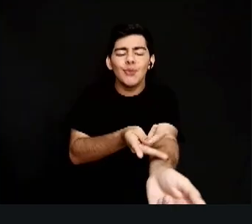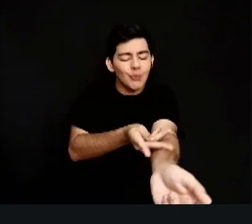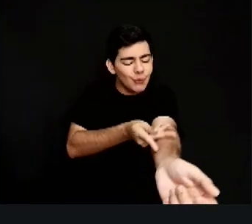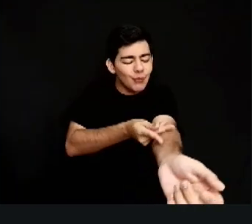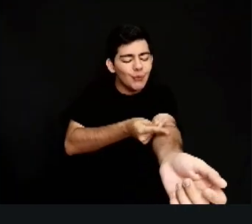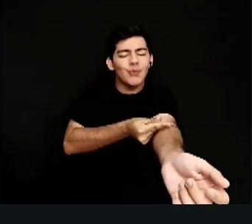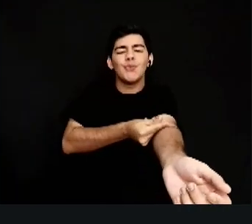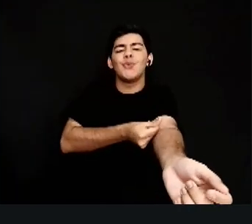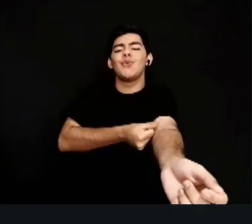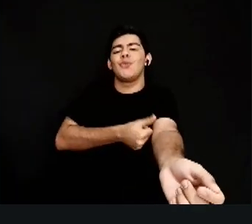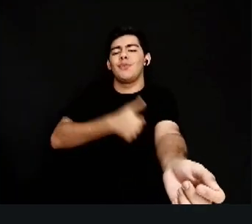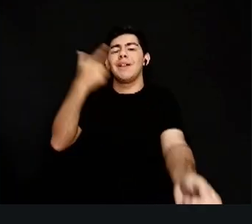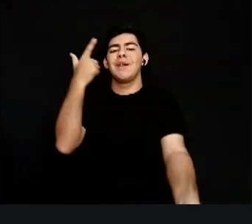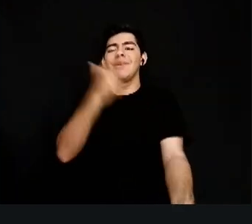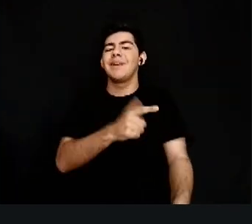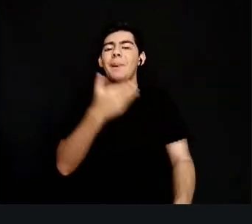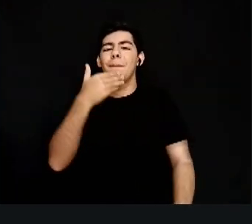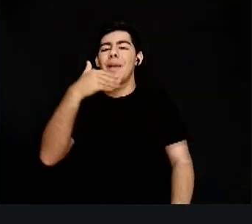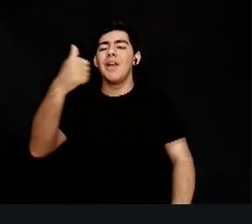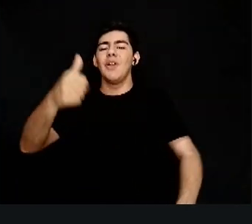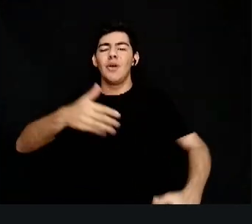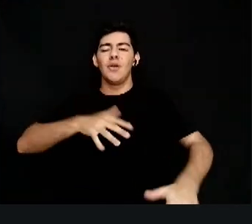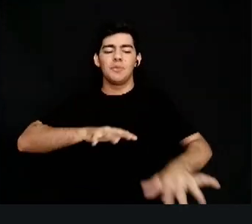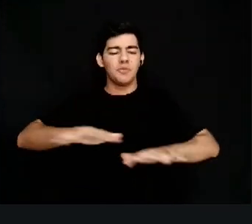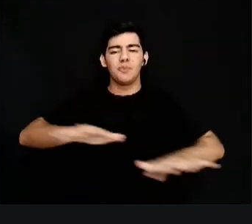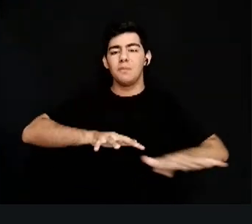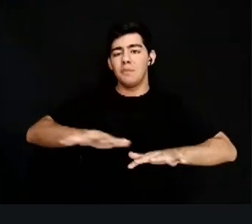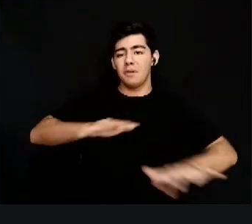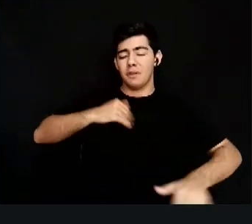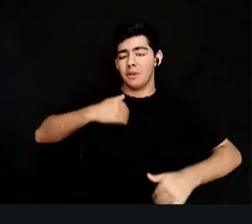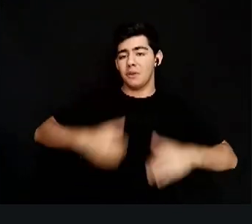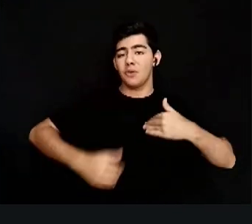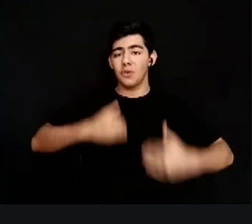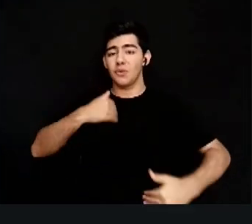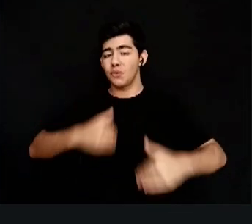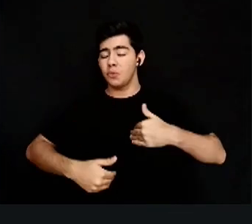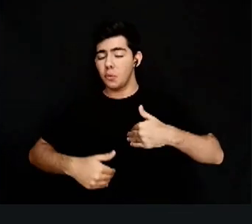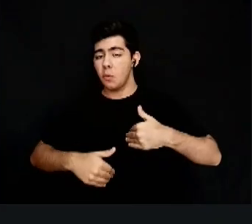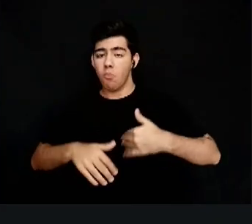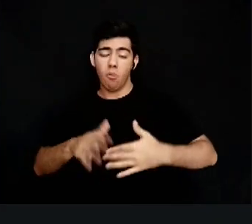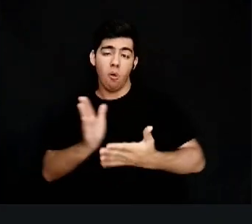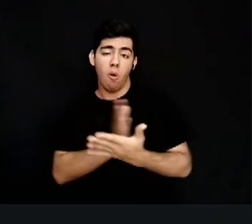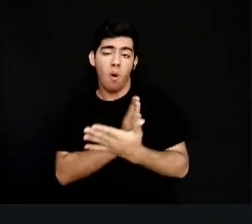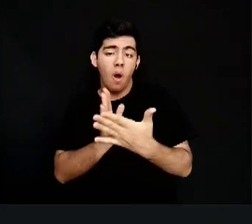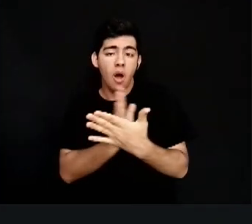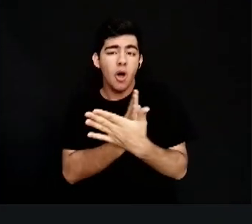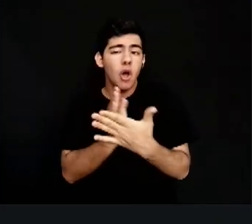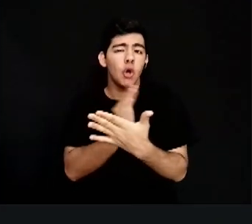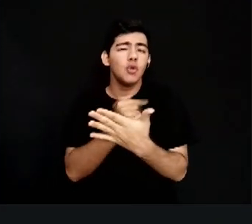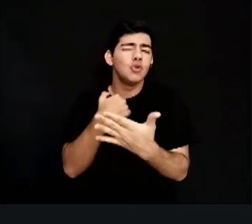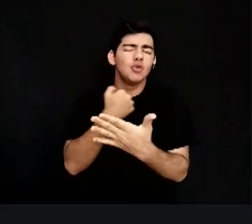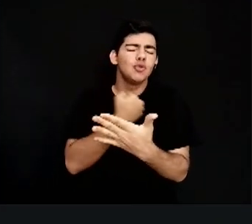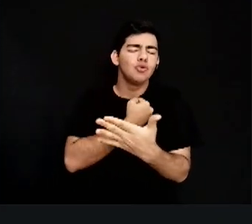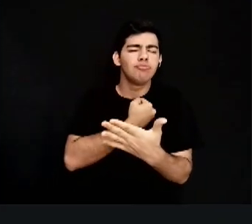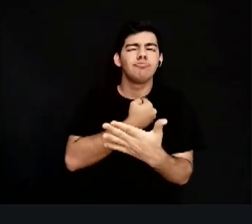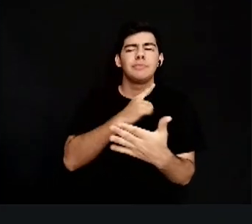coágulo aumente, que ele se desloque, vá para o pulmão. Em alguns casos específicos,